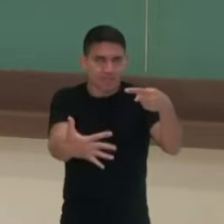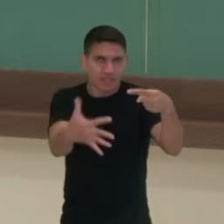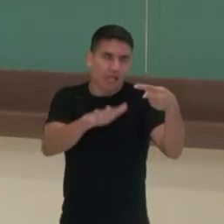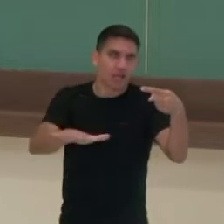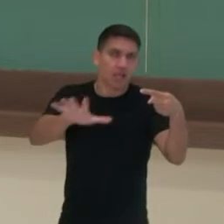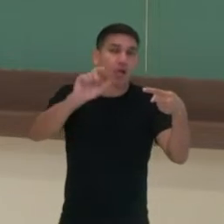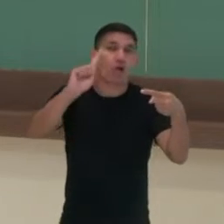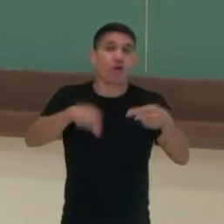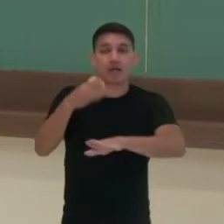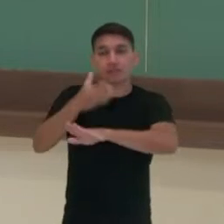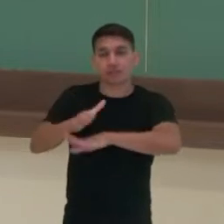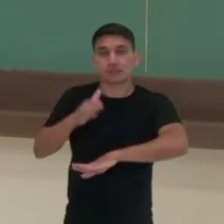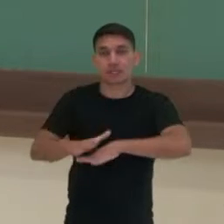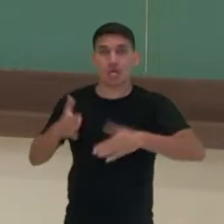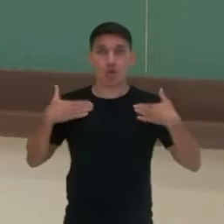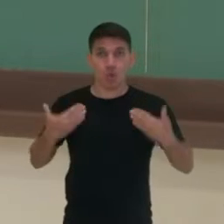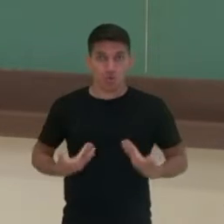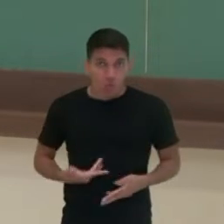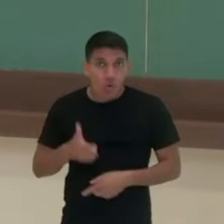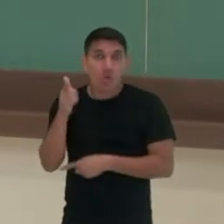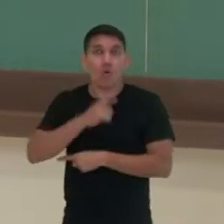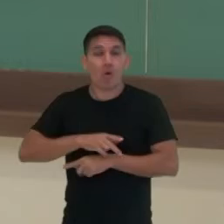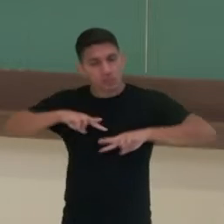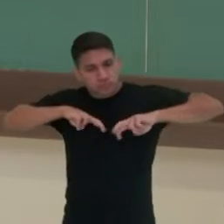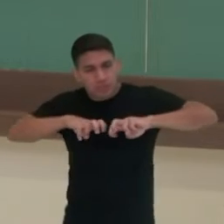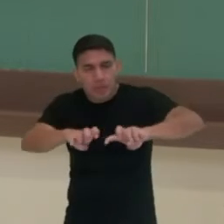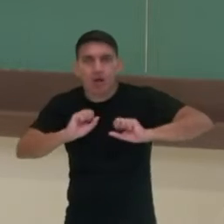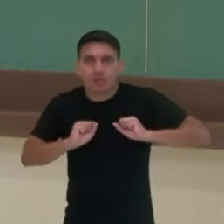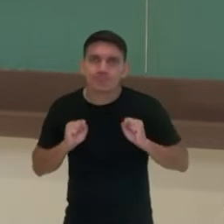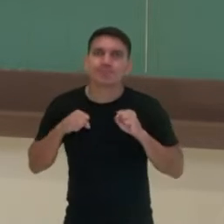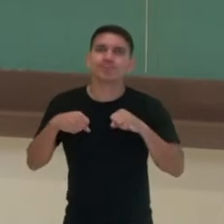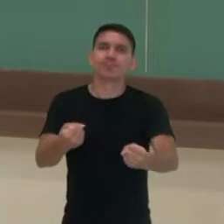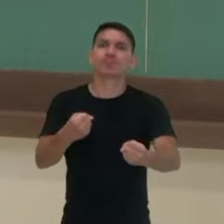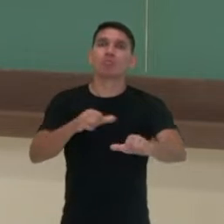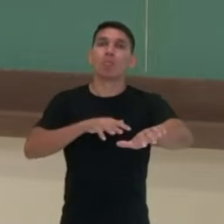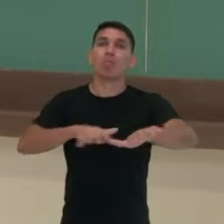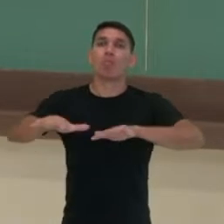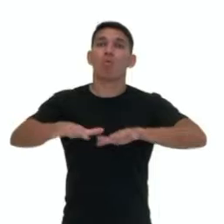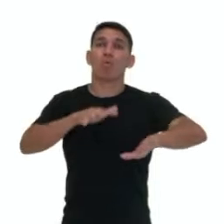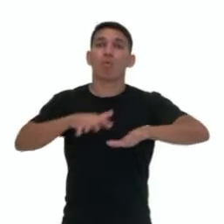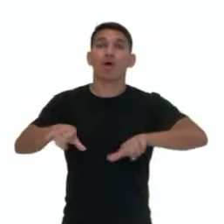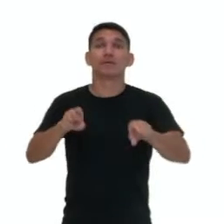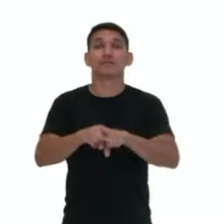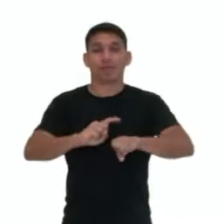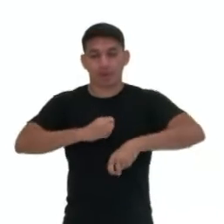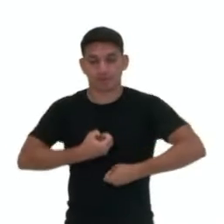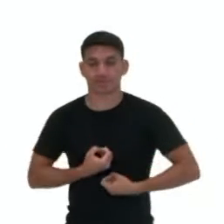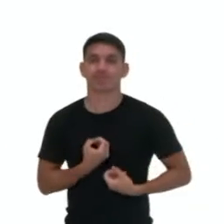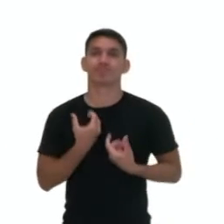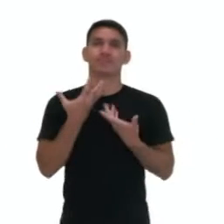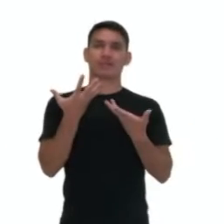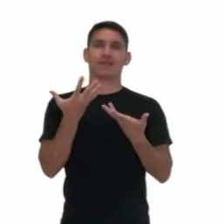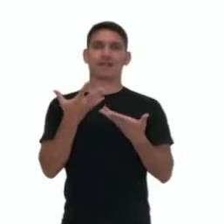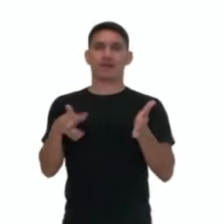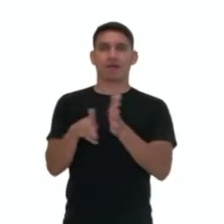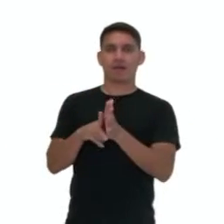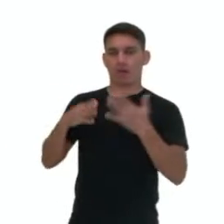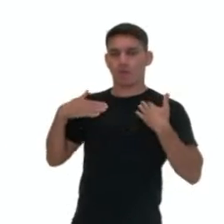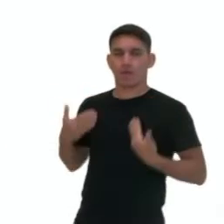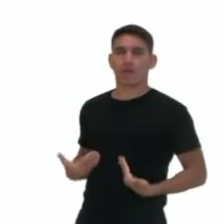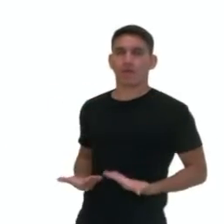práticas corporais que exploram as possibilidades acrobáticas e expressivas do corpo. Então, ela